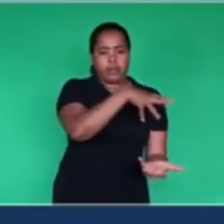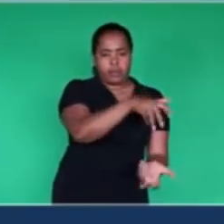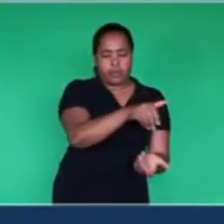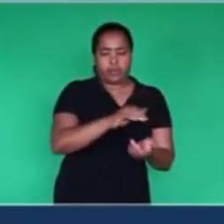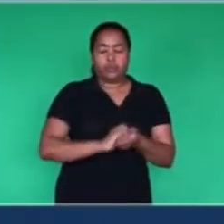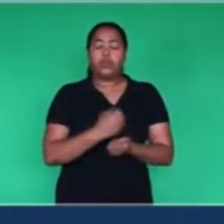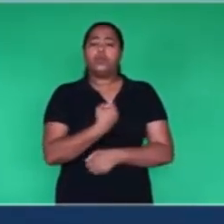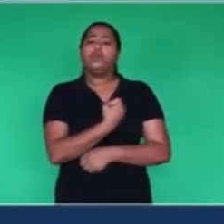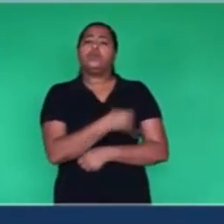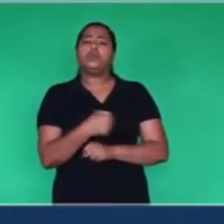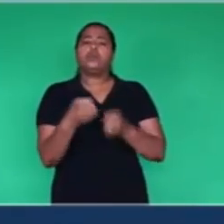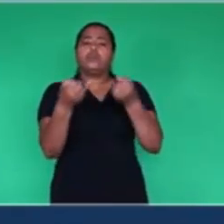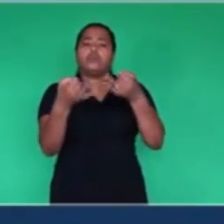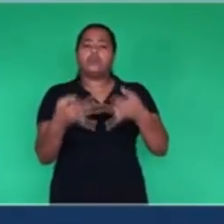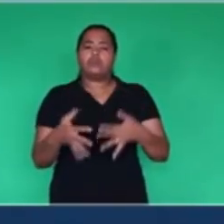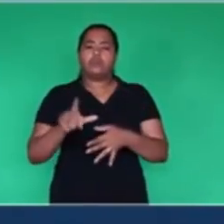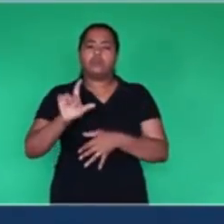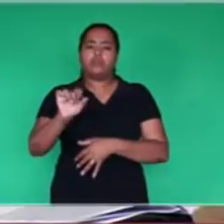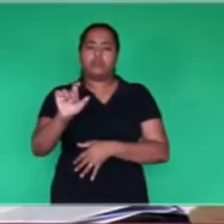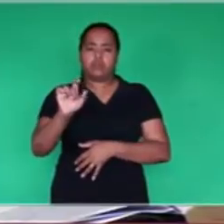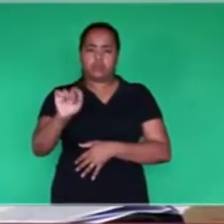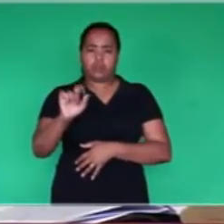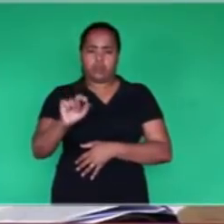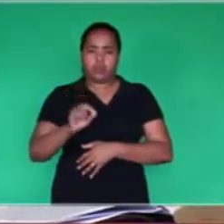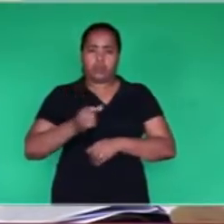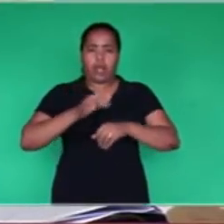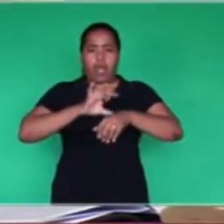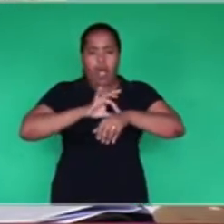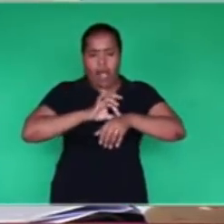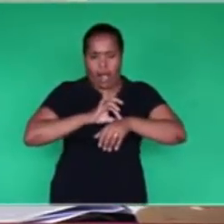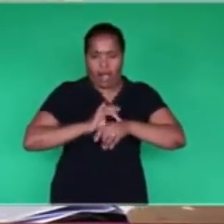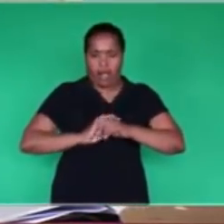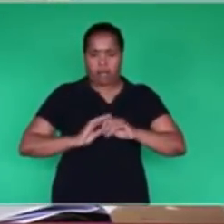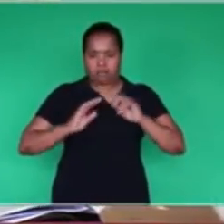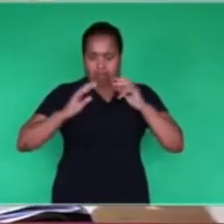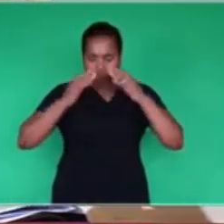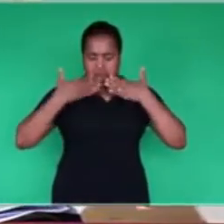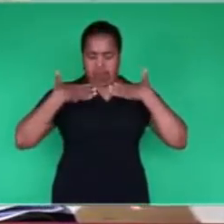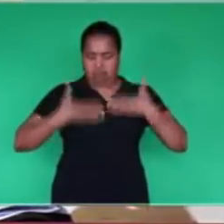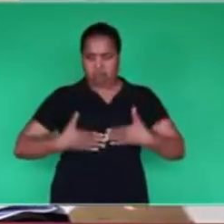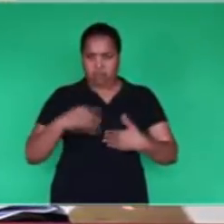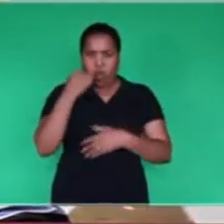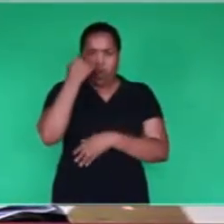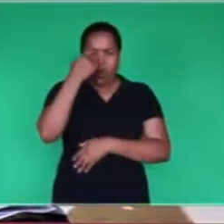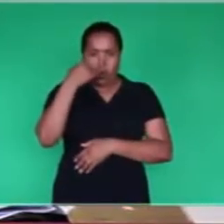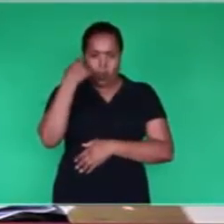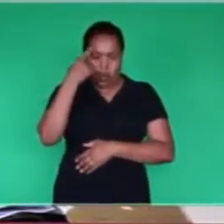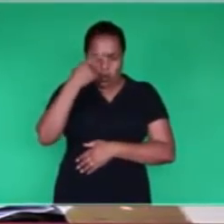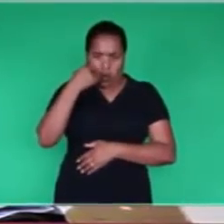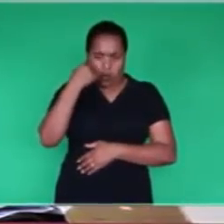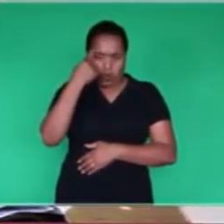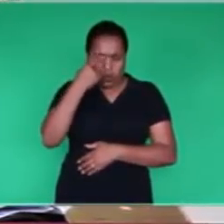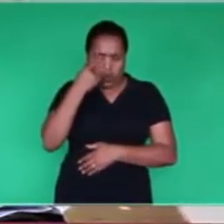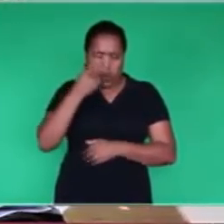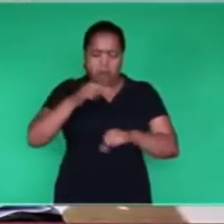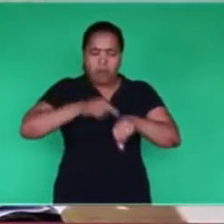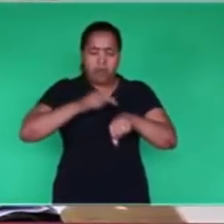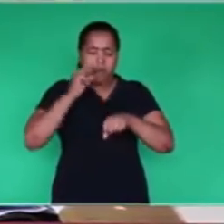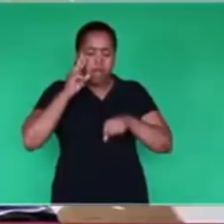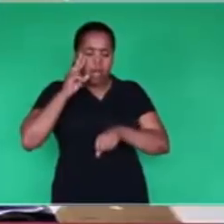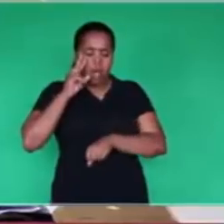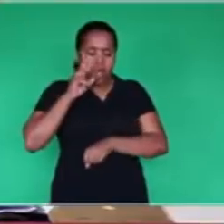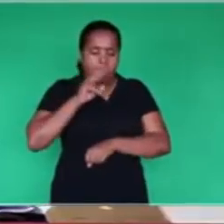está falando? Ele está dizendo que a carne, os olhos, a concupiscência. Quer dizer, quando você olha